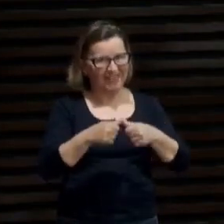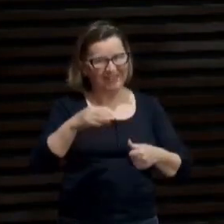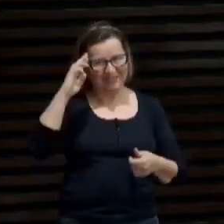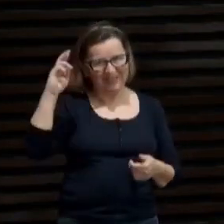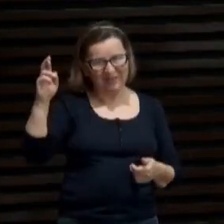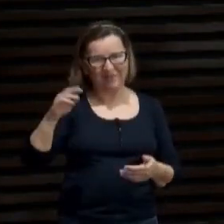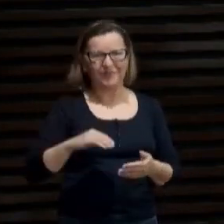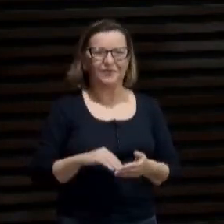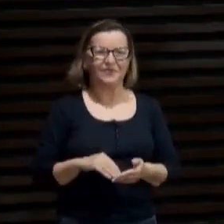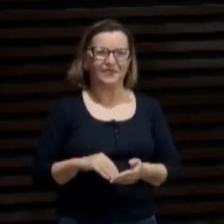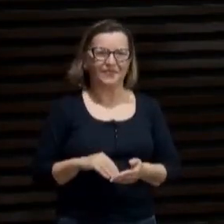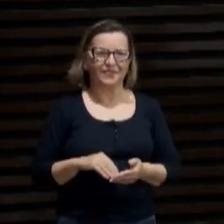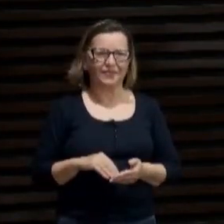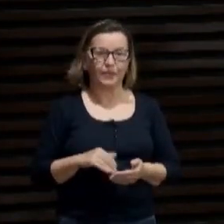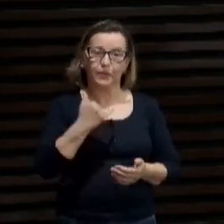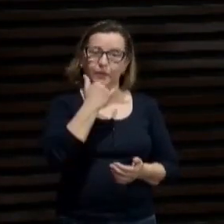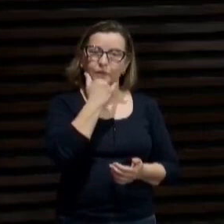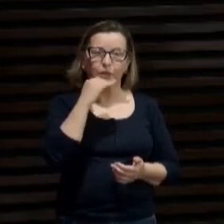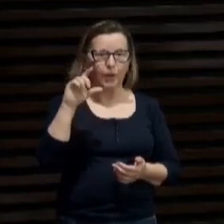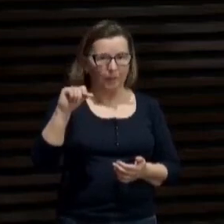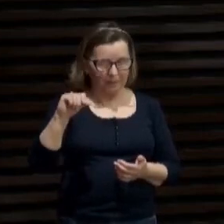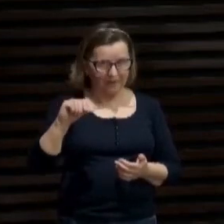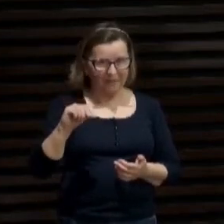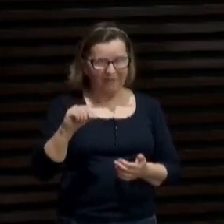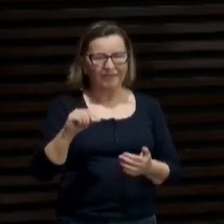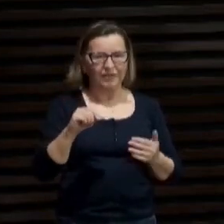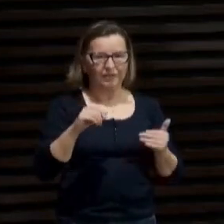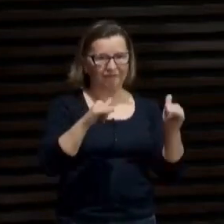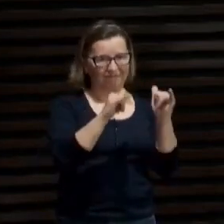Exerça um espírito perdoador, meu amado.